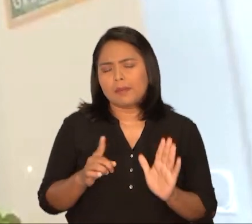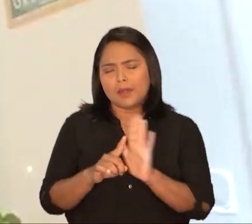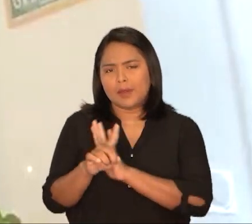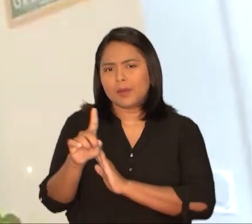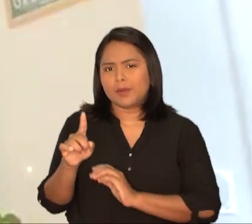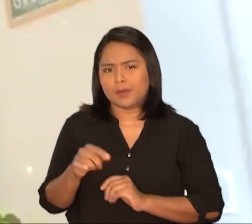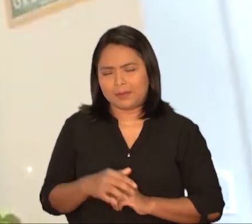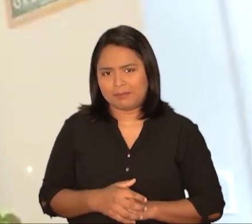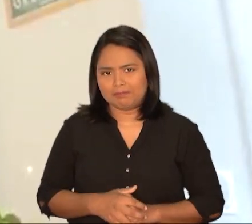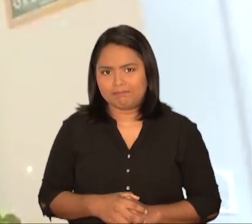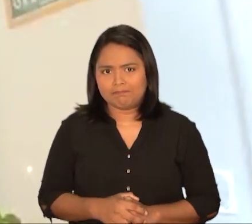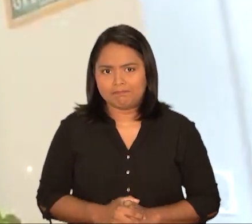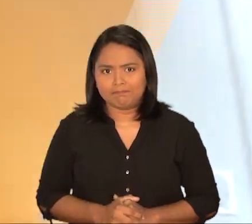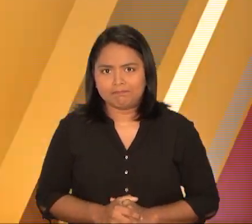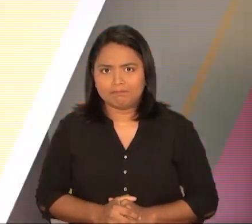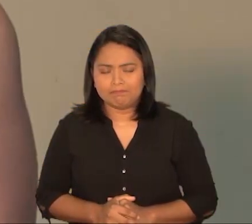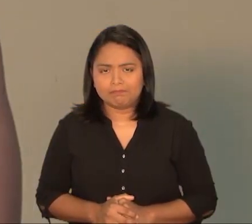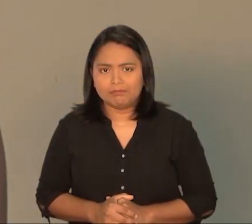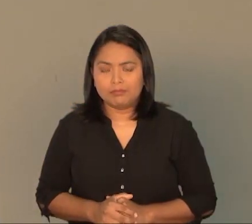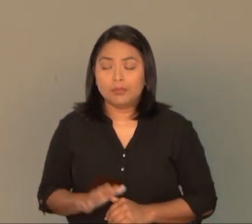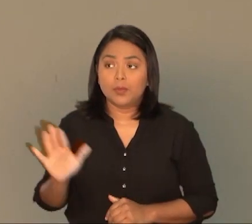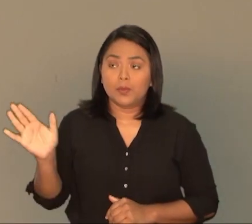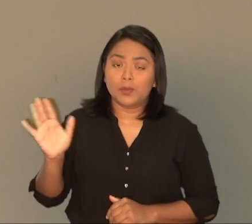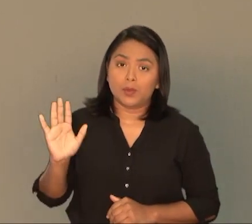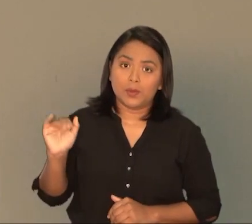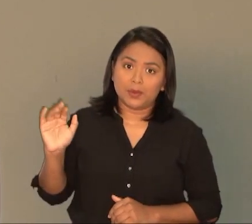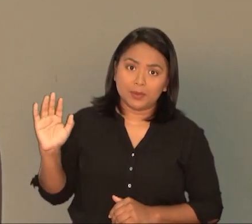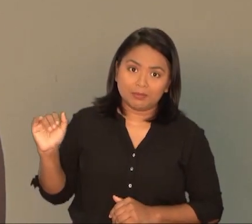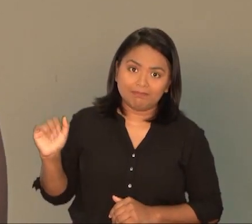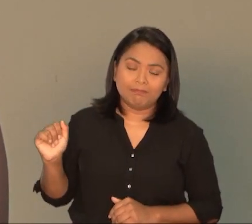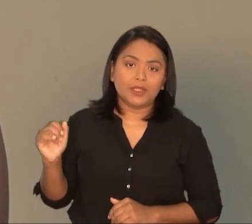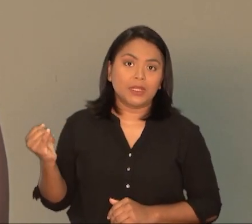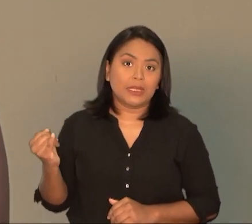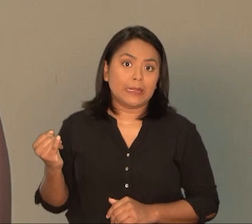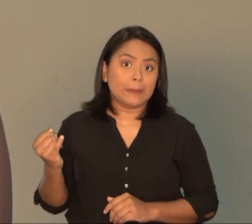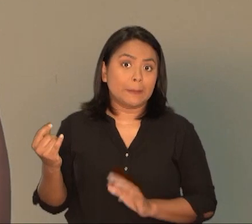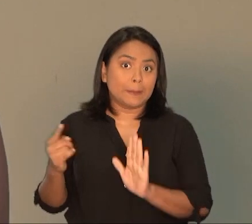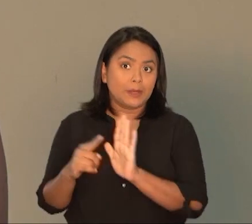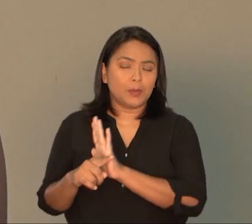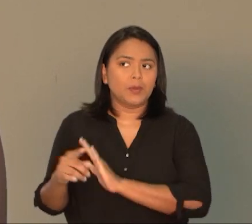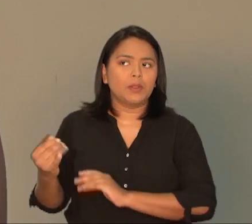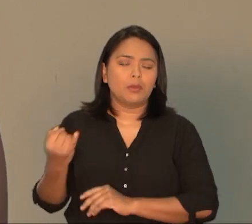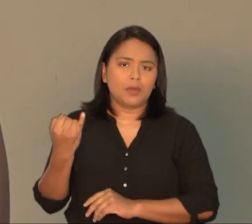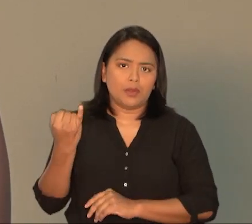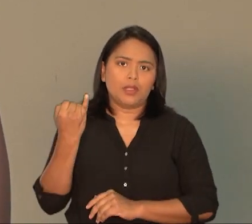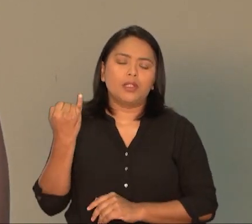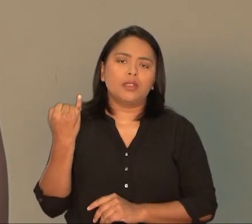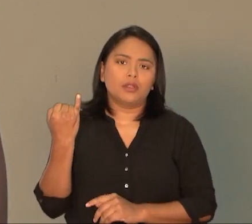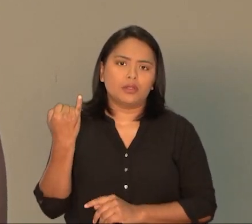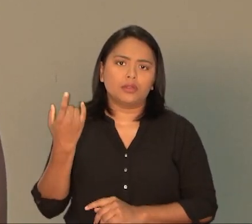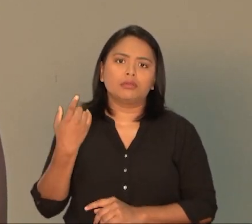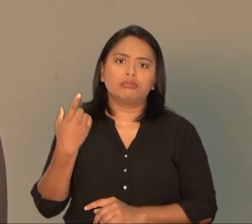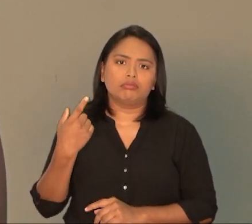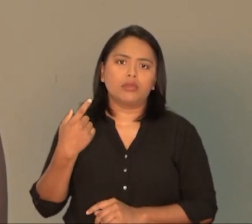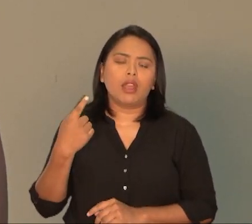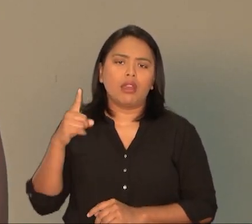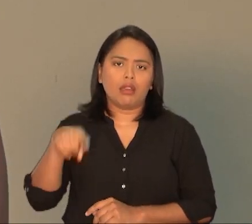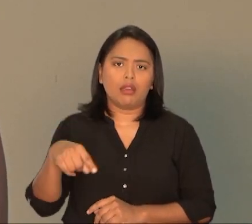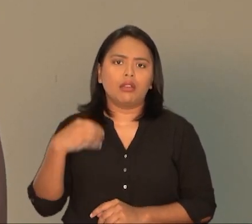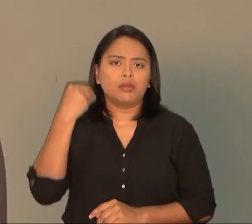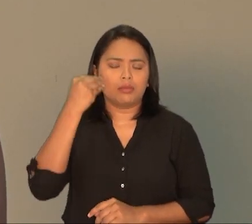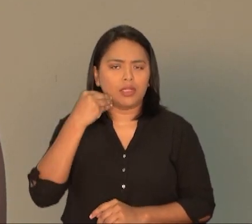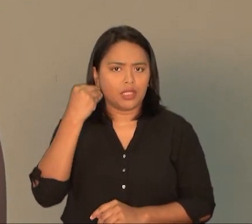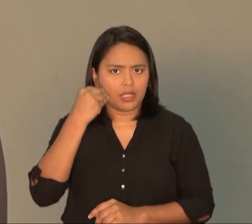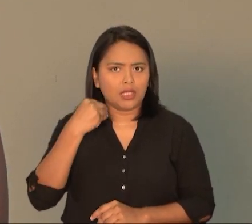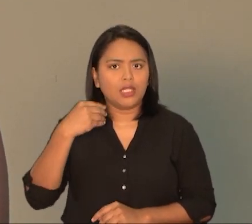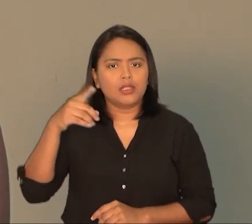Essa é a minha pergunta, muito obrigada. Oi, Rebeca, a tua pergunta é muito importante, né? E é o que a gente vivencia